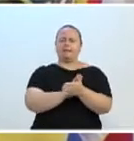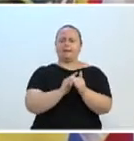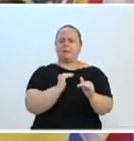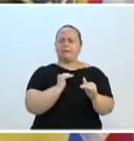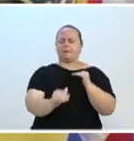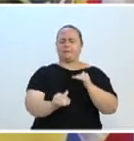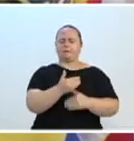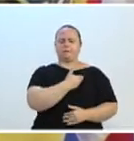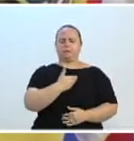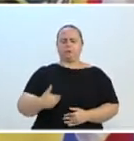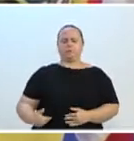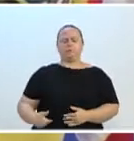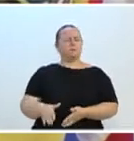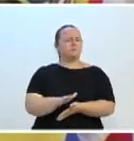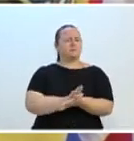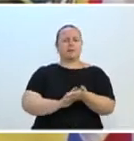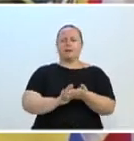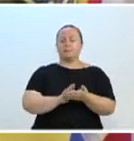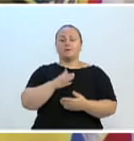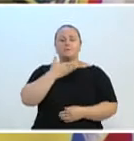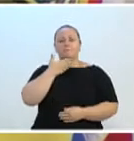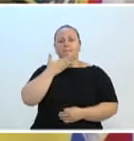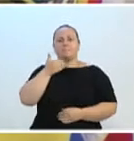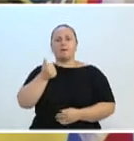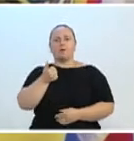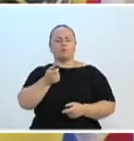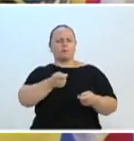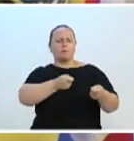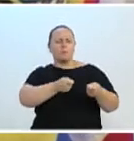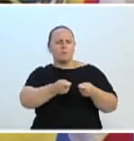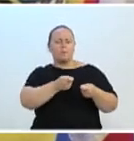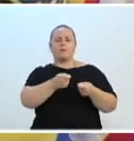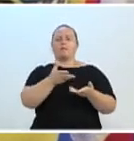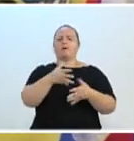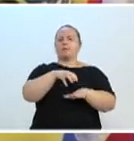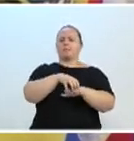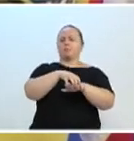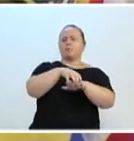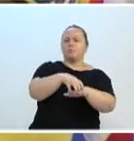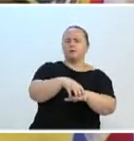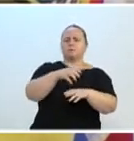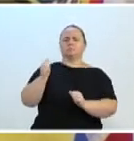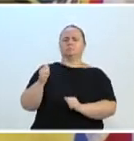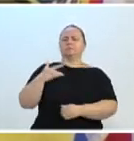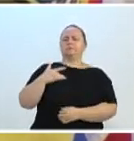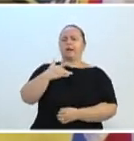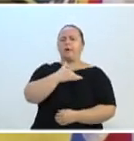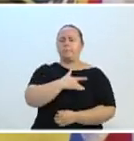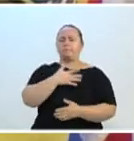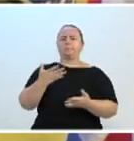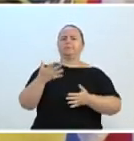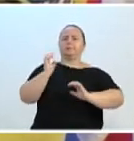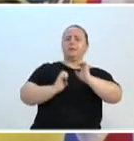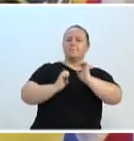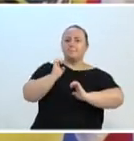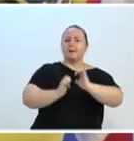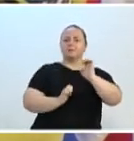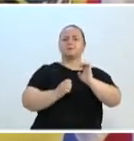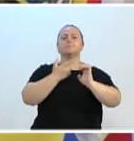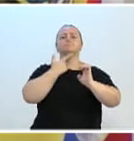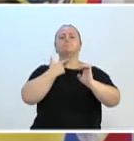seus ideais. Querem fazer o melhor para a economia, para o turismo, para a saúde, para o empresário. E essa vontade toda fez com